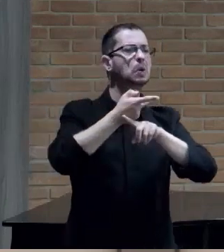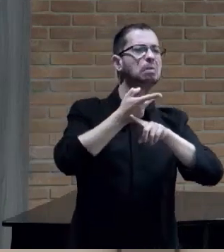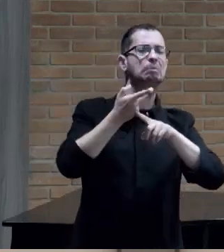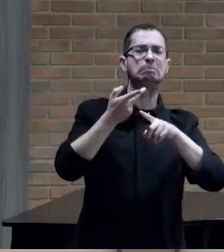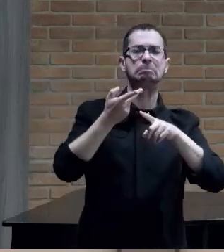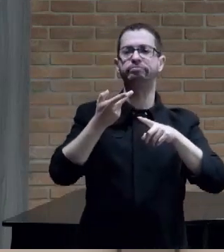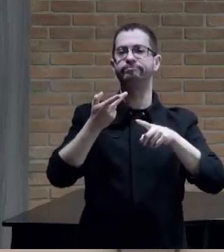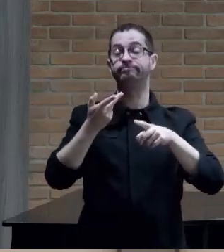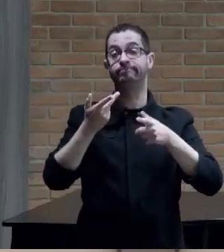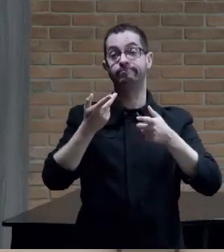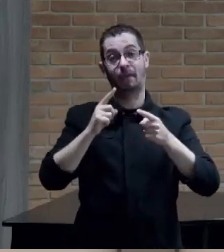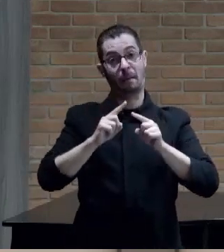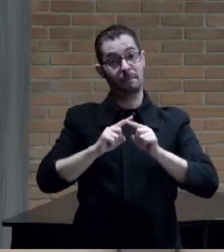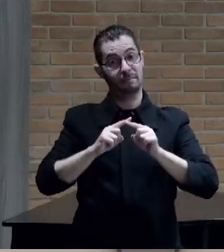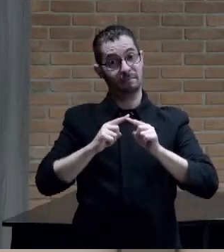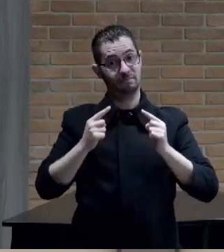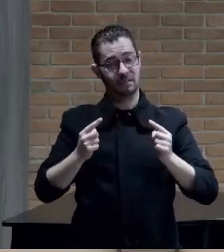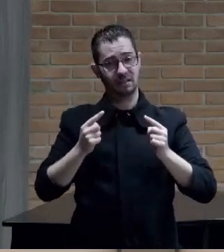O problema,